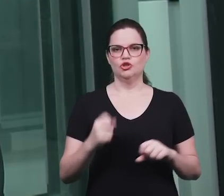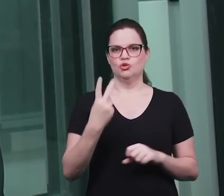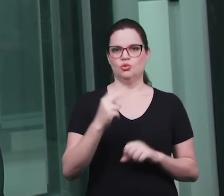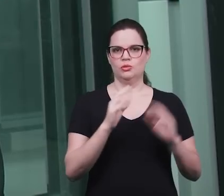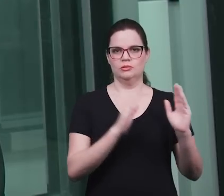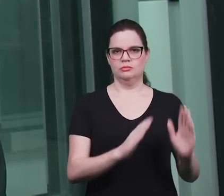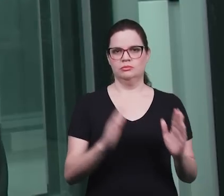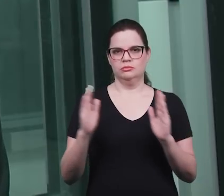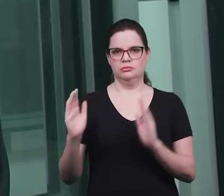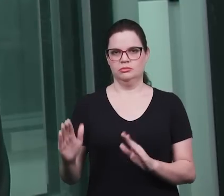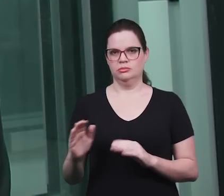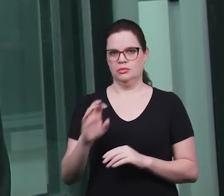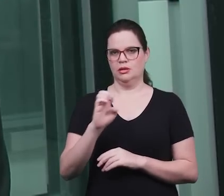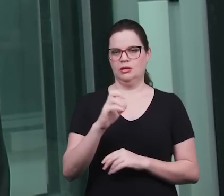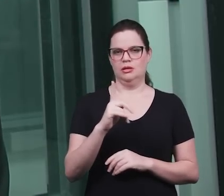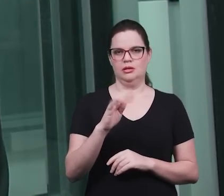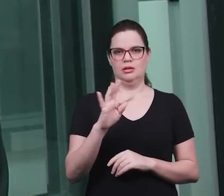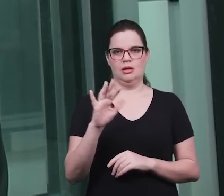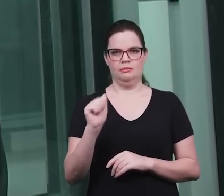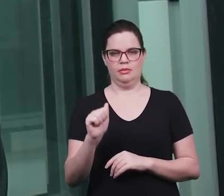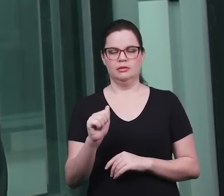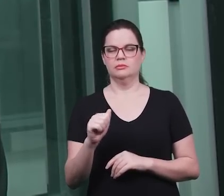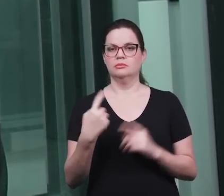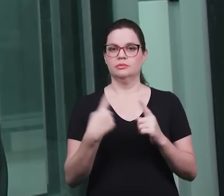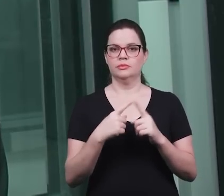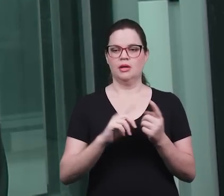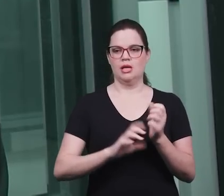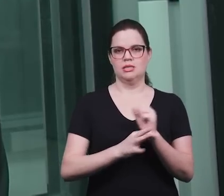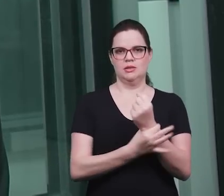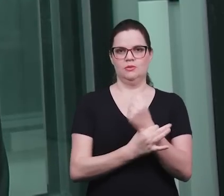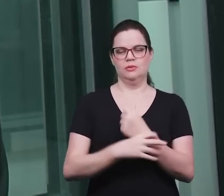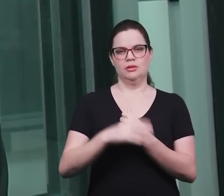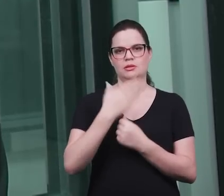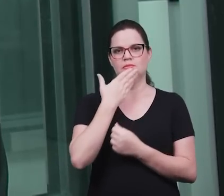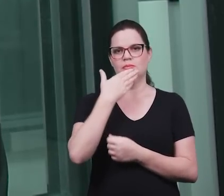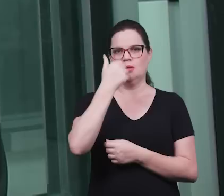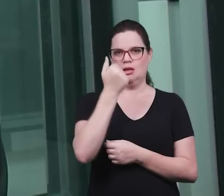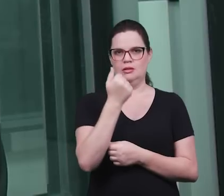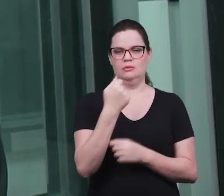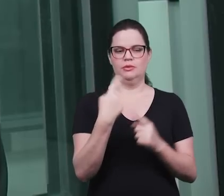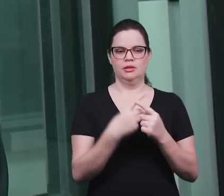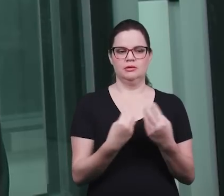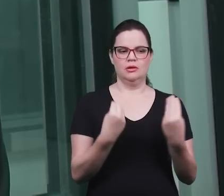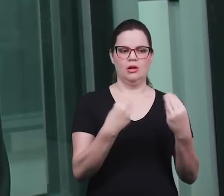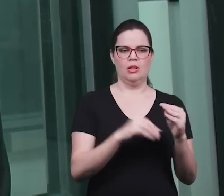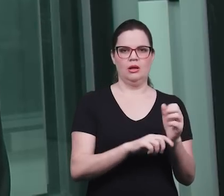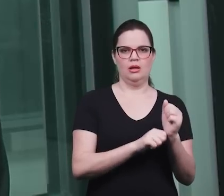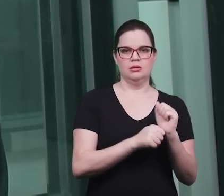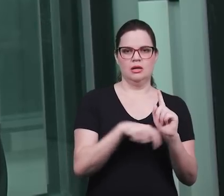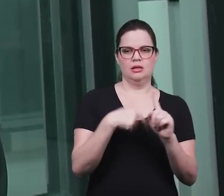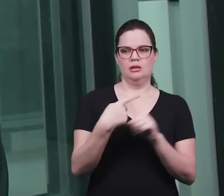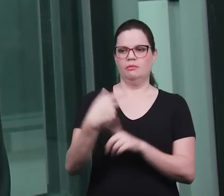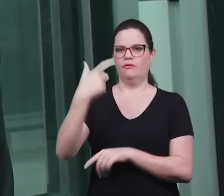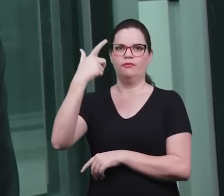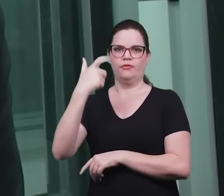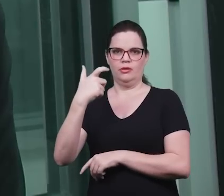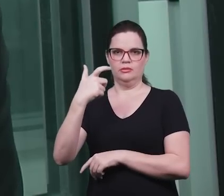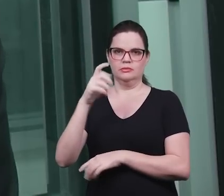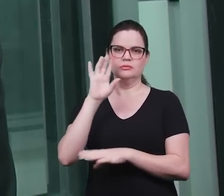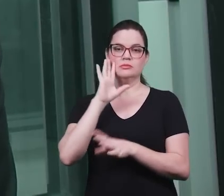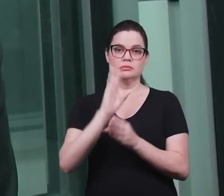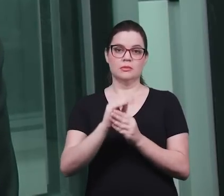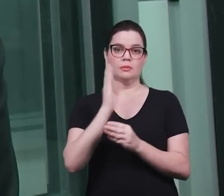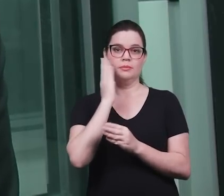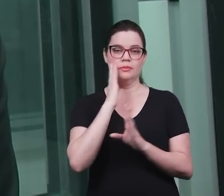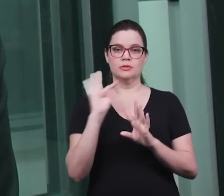fases. E aí isso traz mais uma segurança, porque toda e qualquer operação, inclusive o acesso,